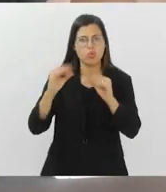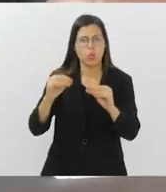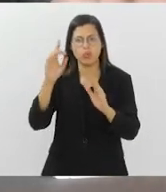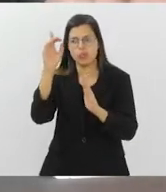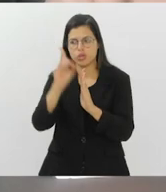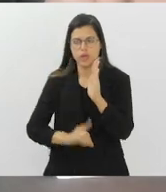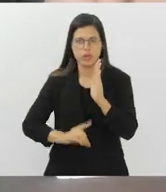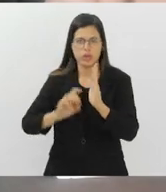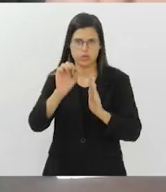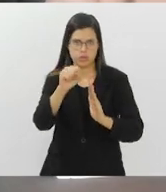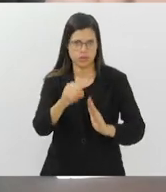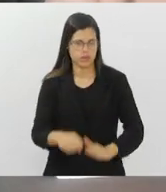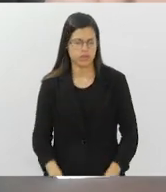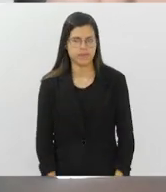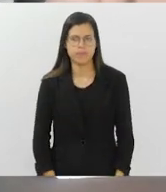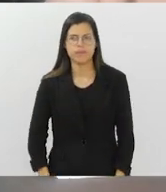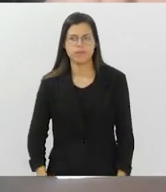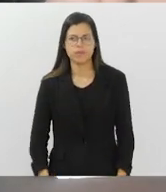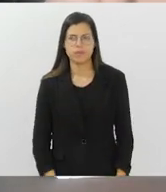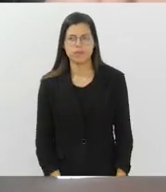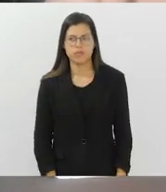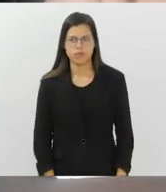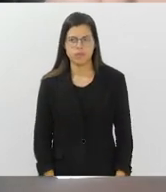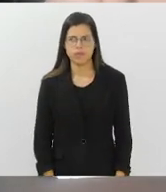favor, Fabiane.